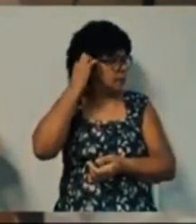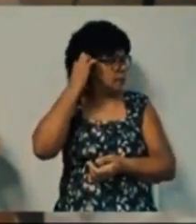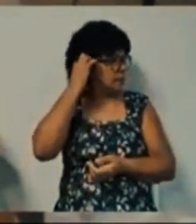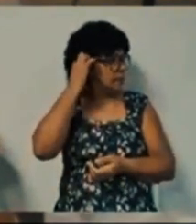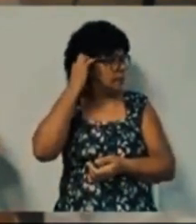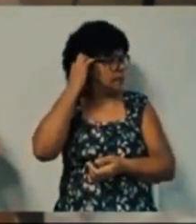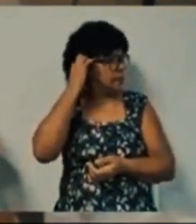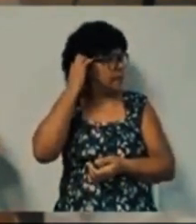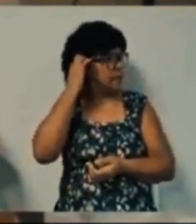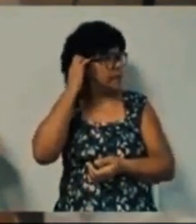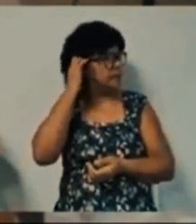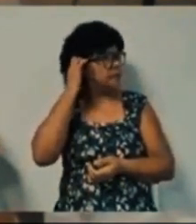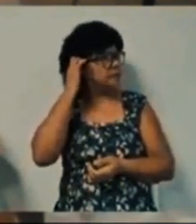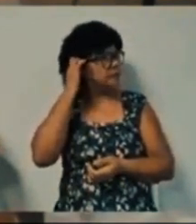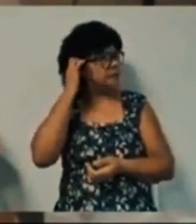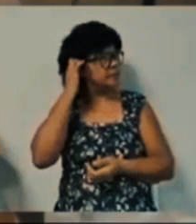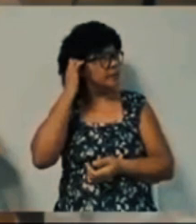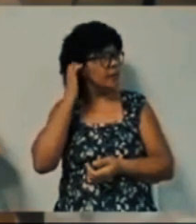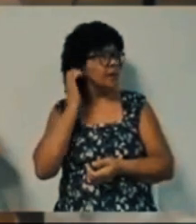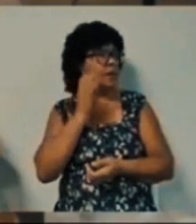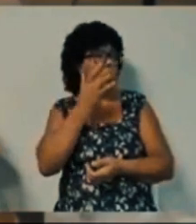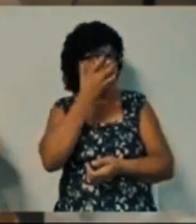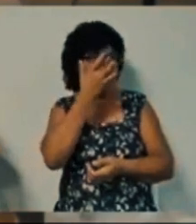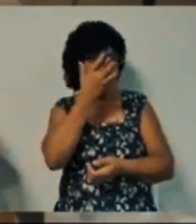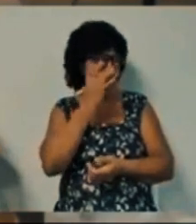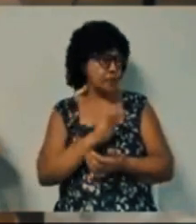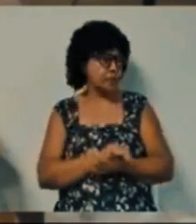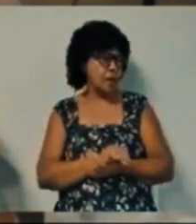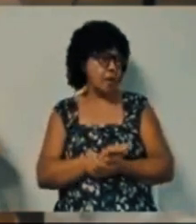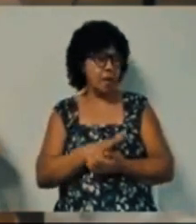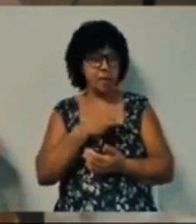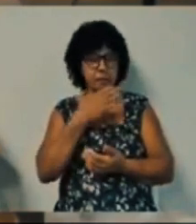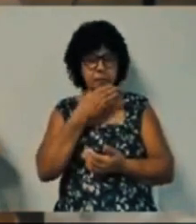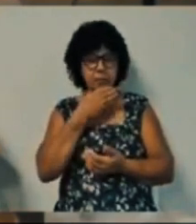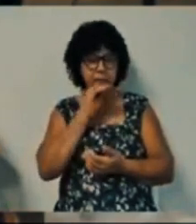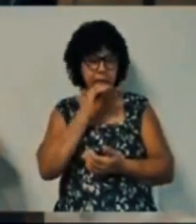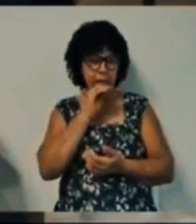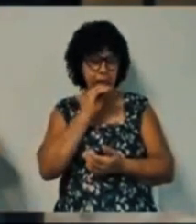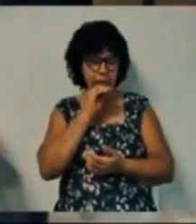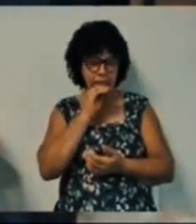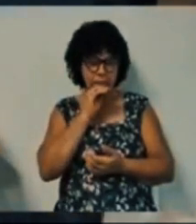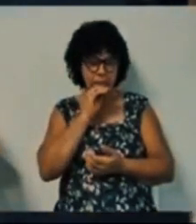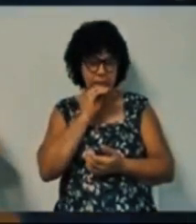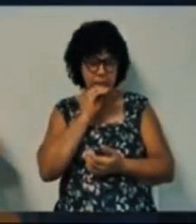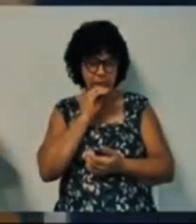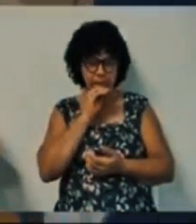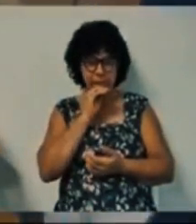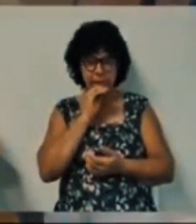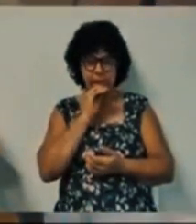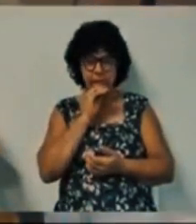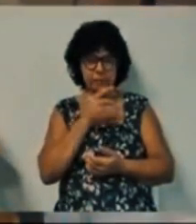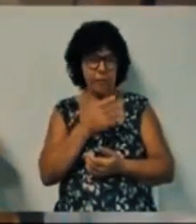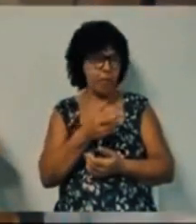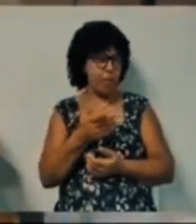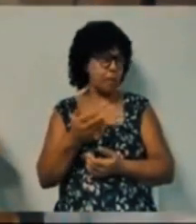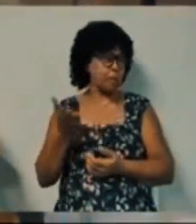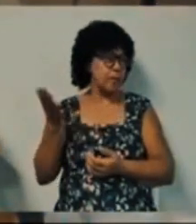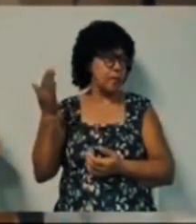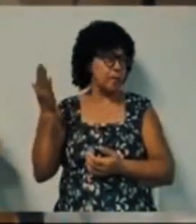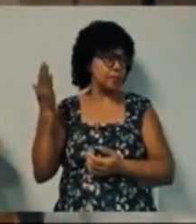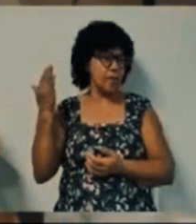Depois eu quero fazer um segundo apelo bem rápido. Pai, Tu és o mesmo.